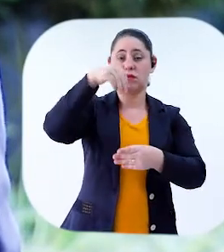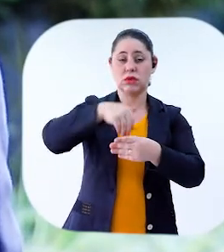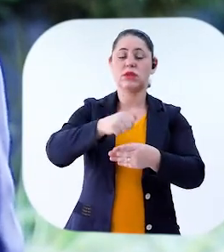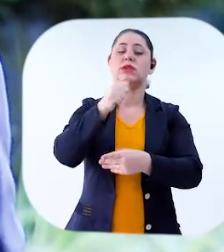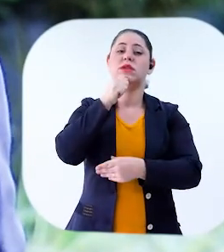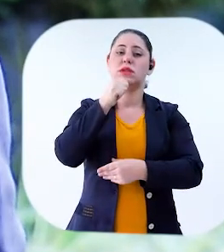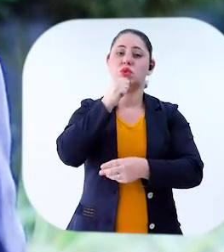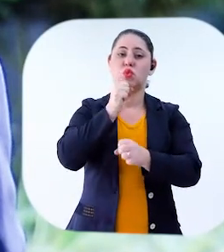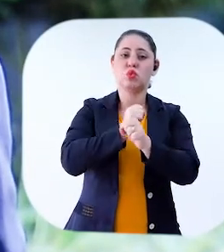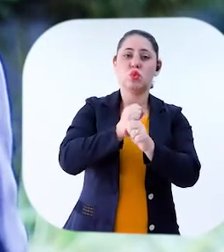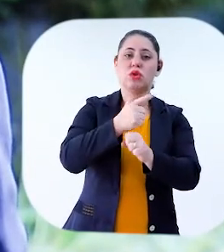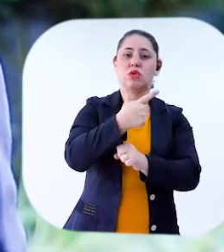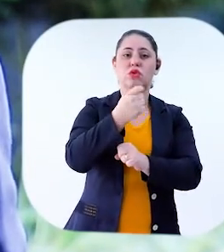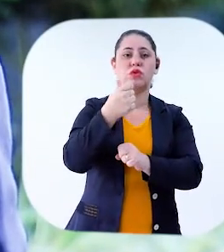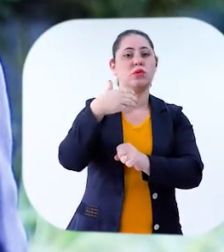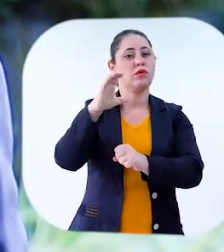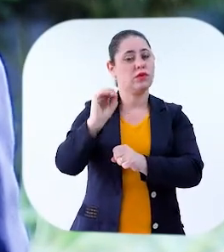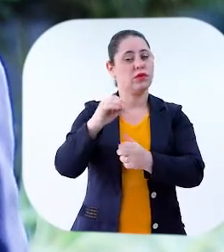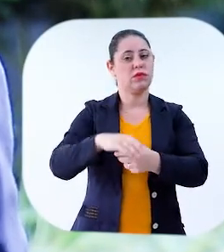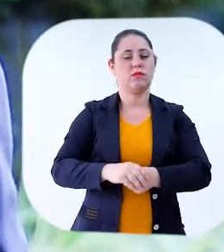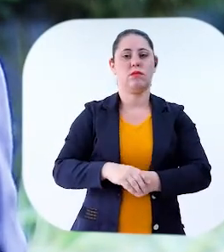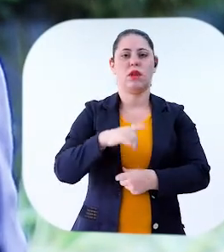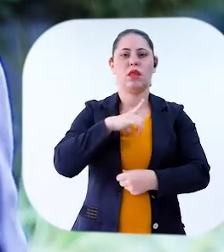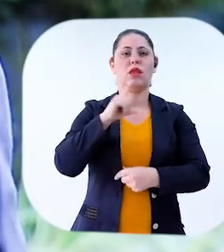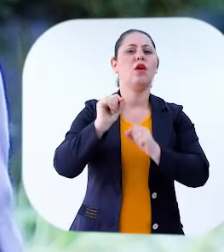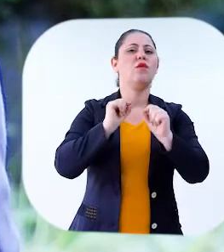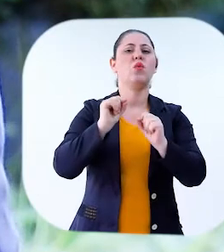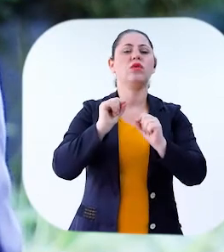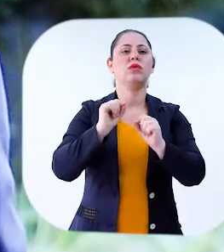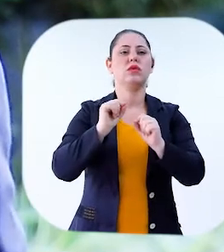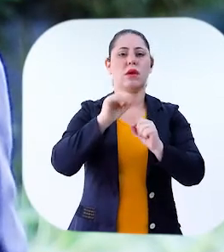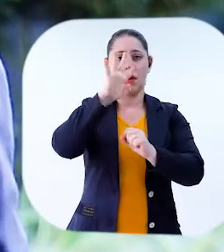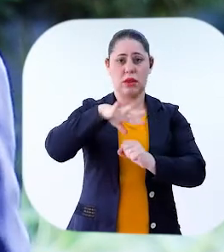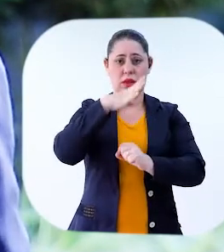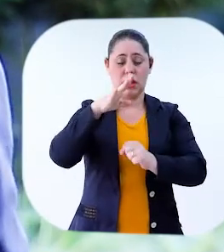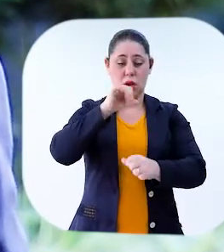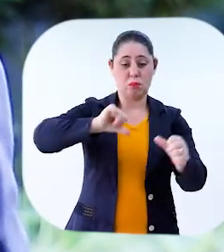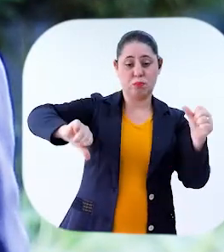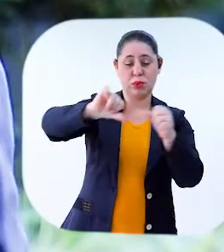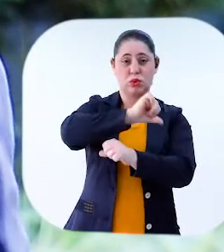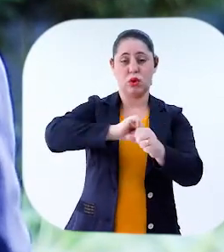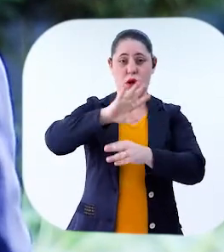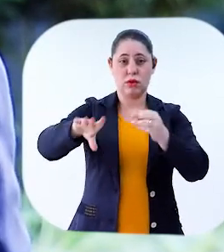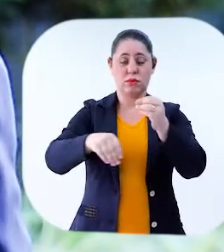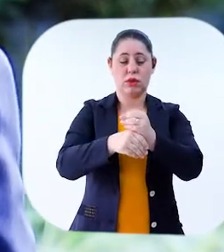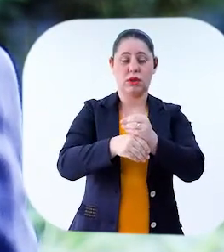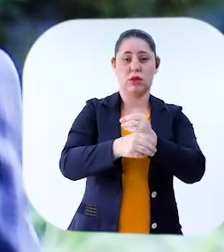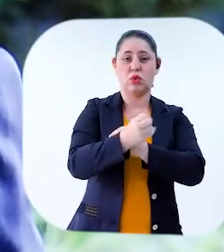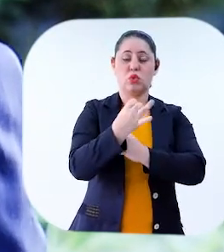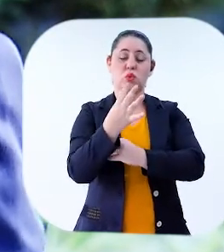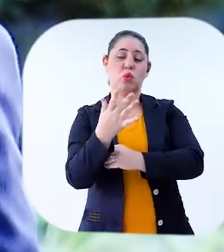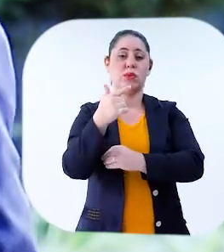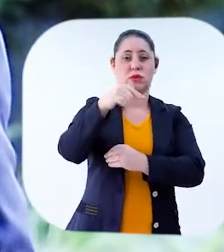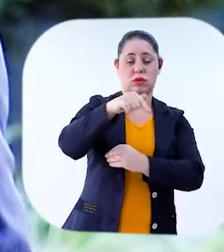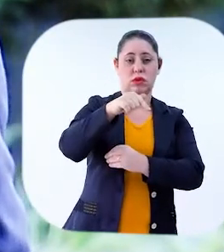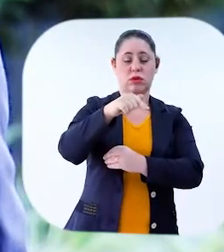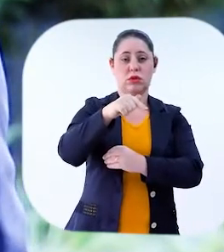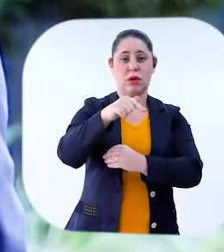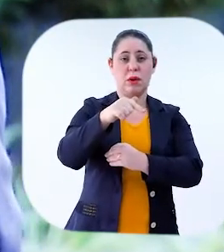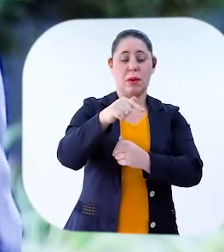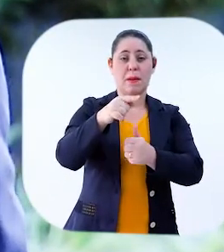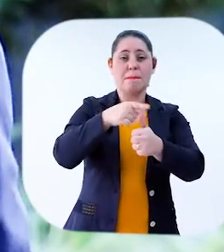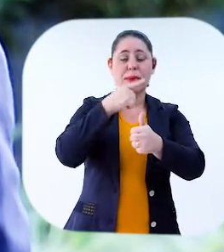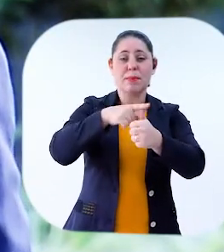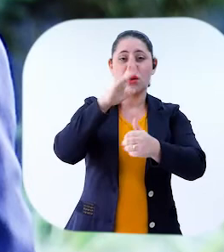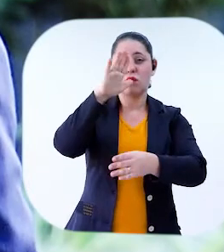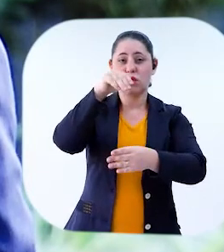realizadas ainda em 2020. Então, houve o adiamento. A emenda constitucional número 7 adiou. Primeiro